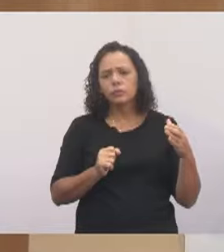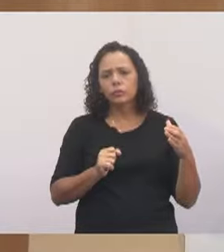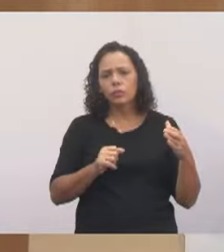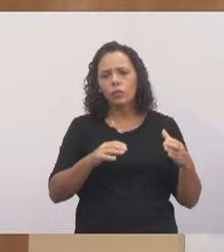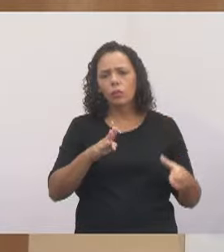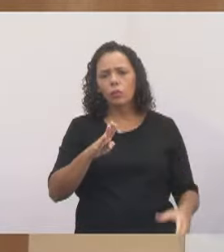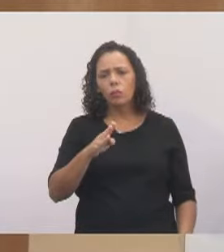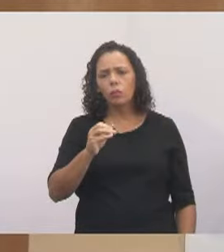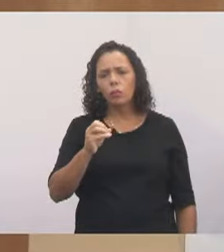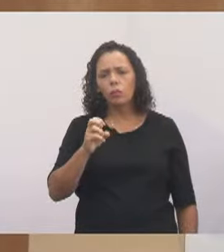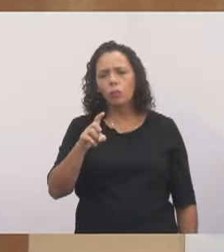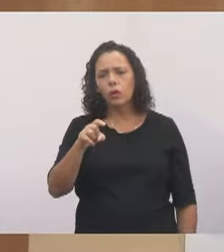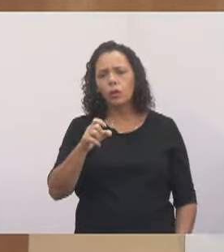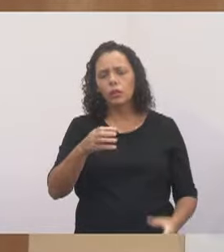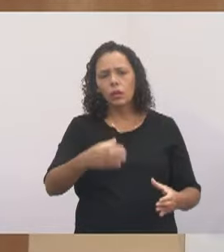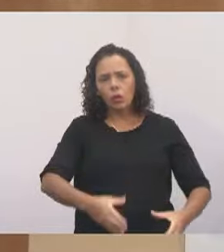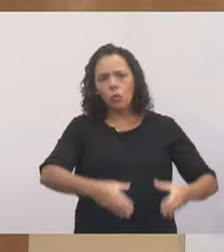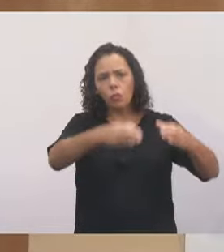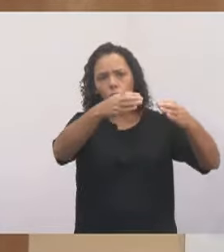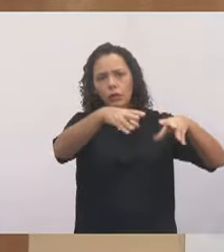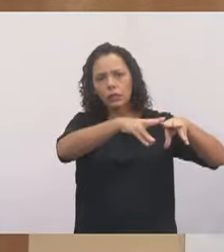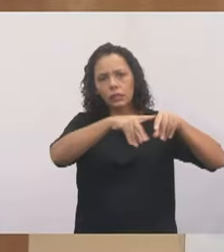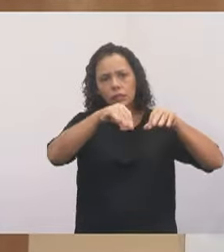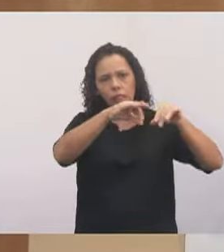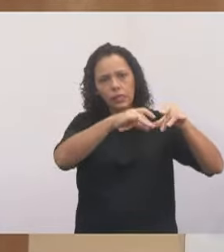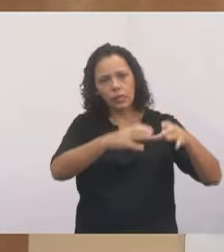É boxe, né? Não, mas o saco de areia?